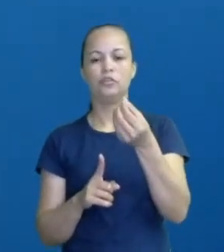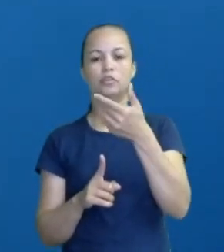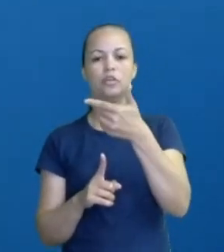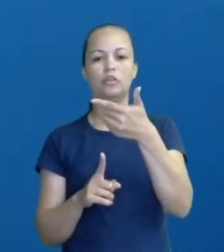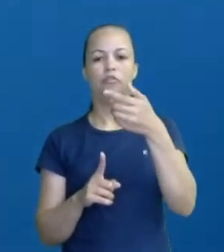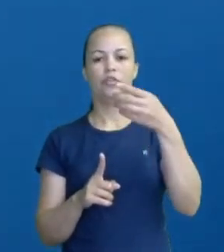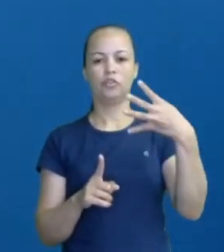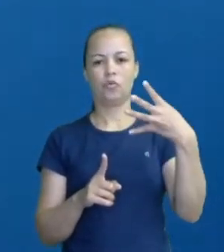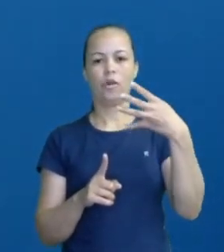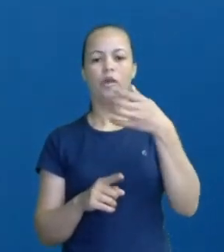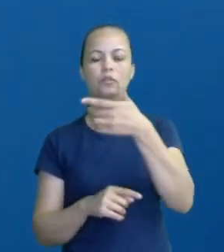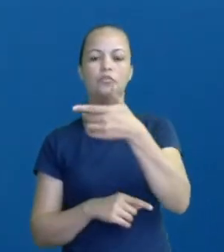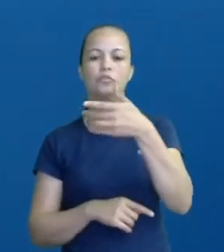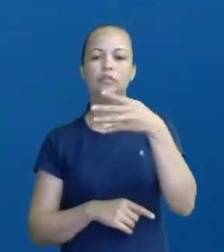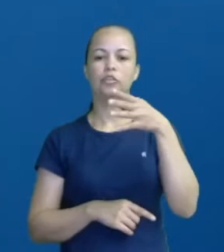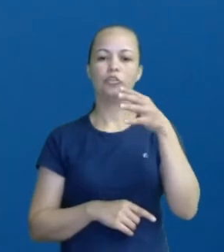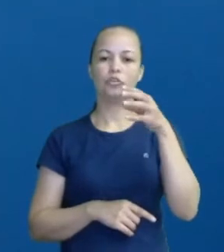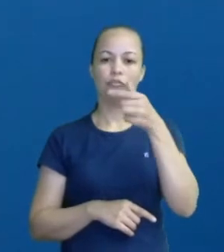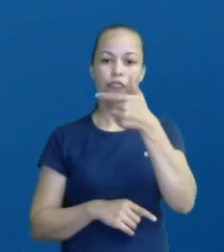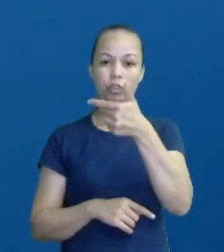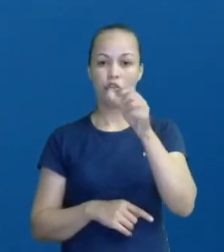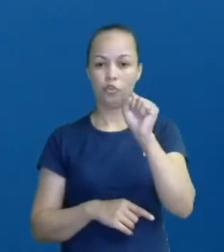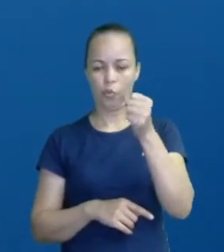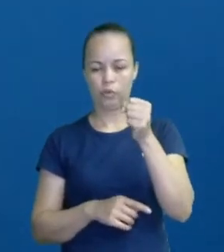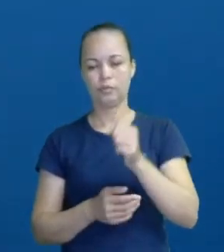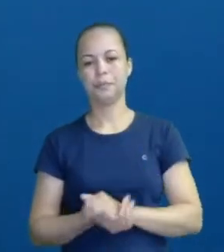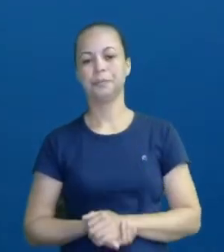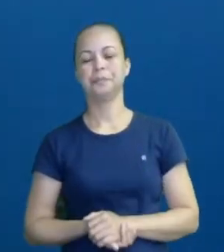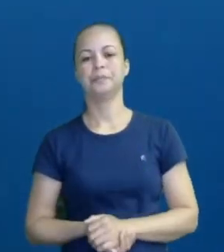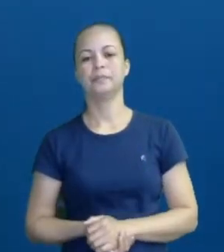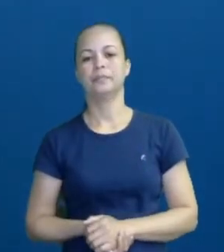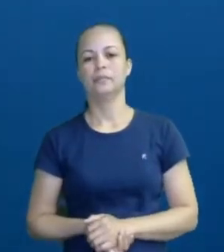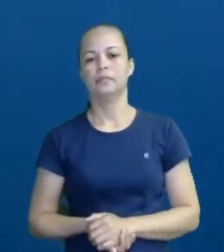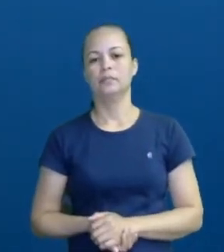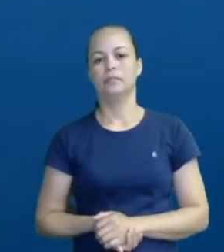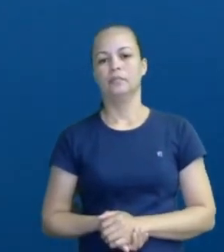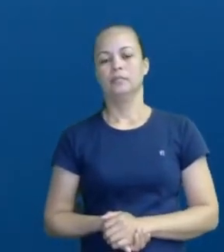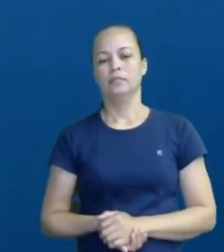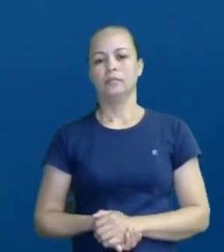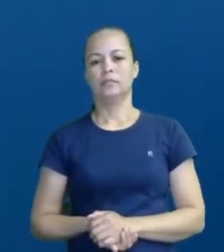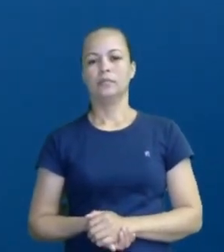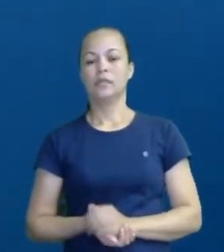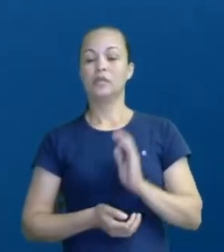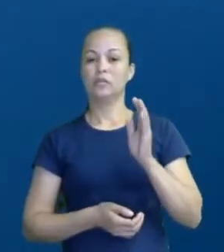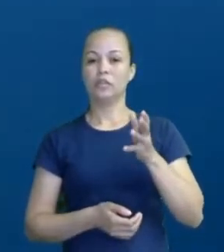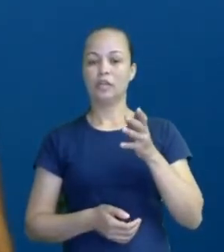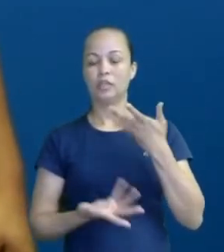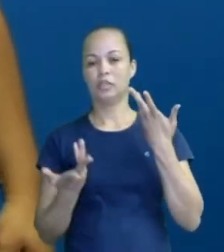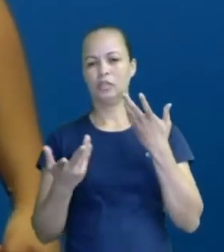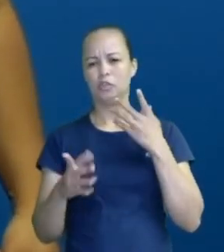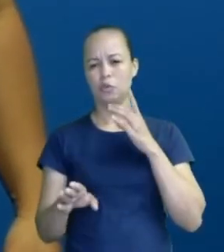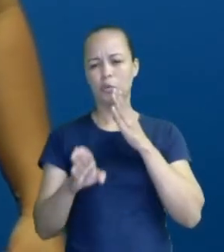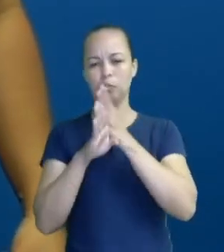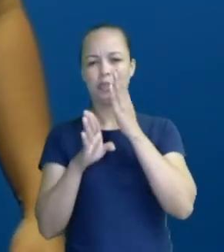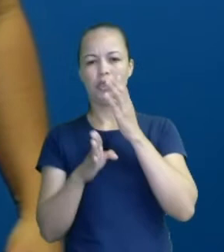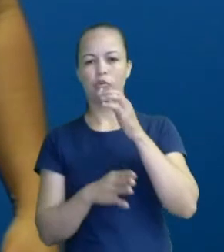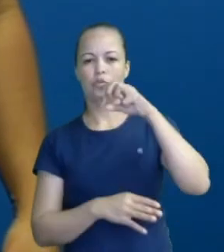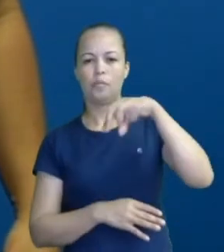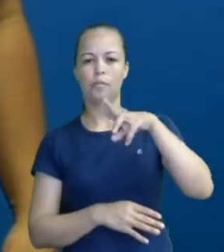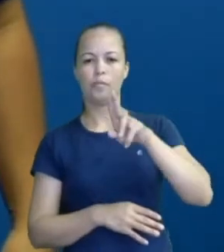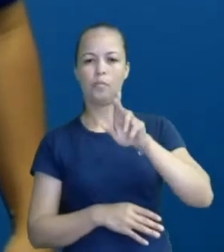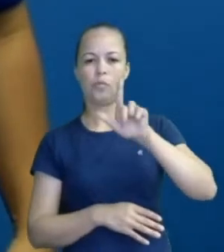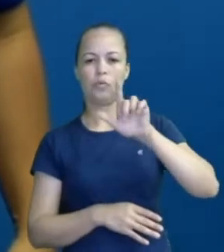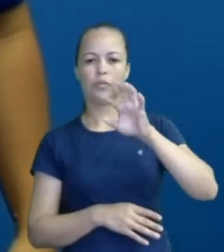24, depois 28. Tá certo? Então, eu já descobri os múltiplos. Agora,